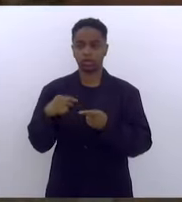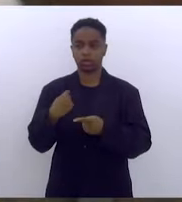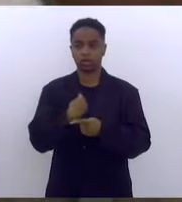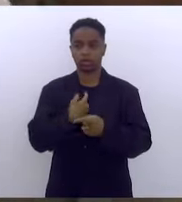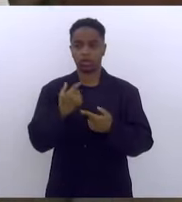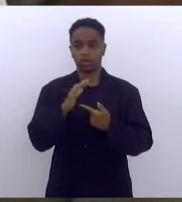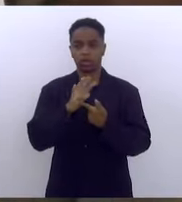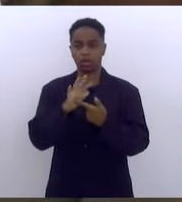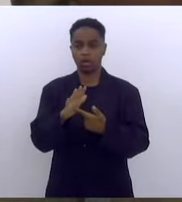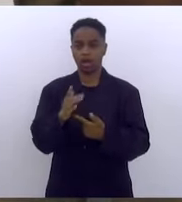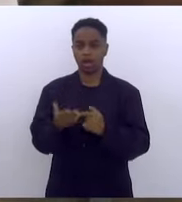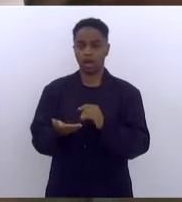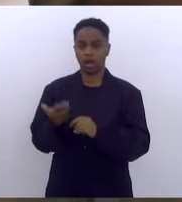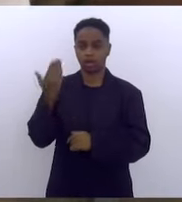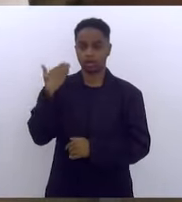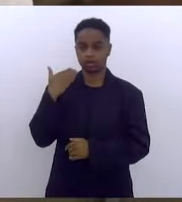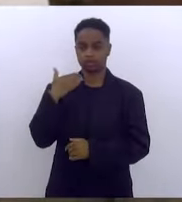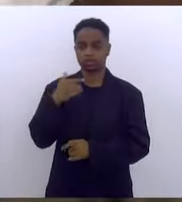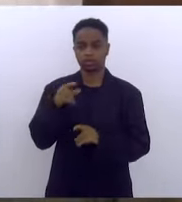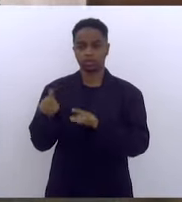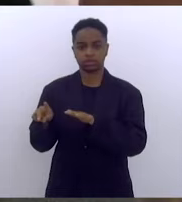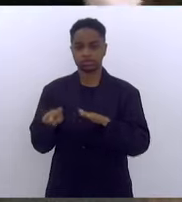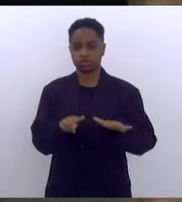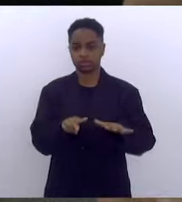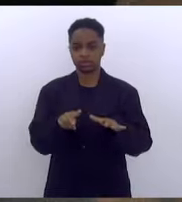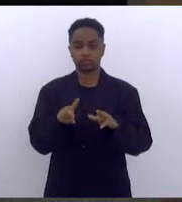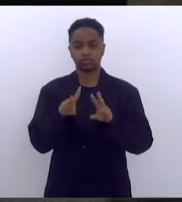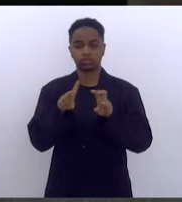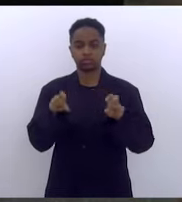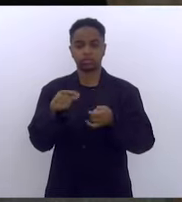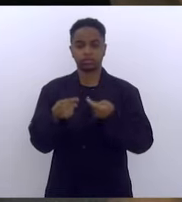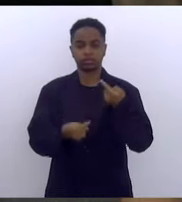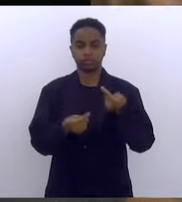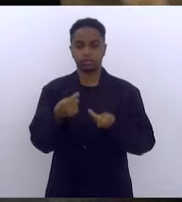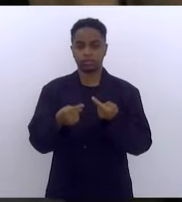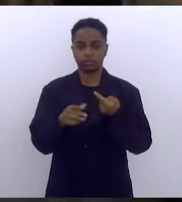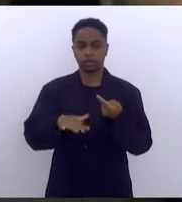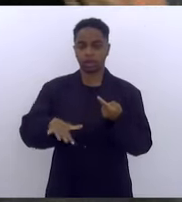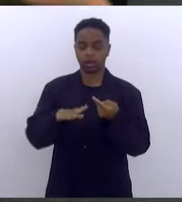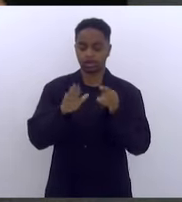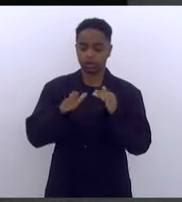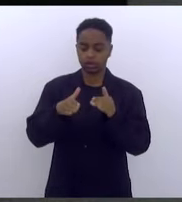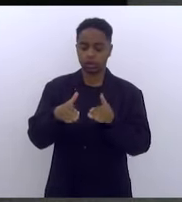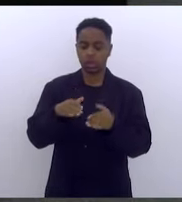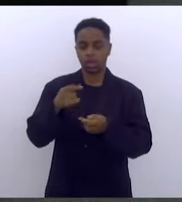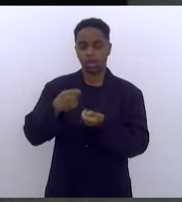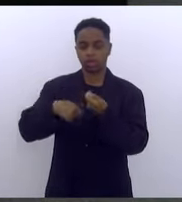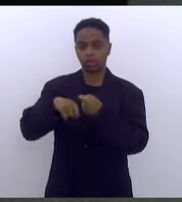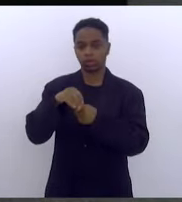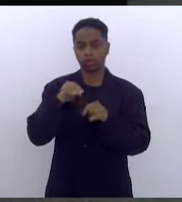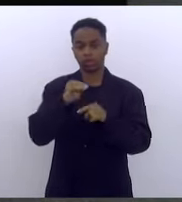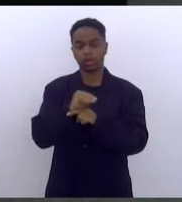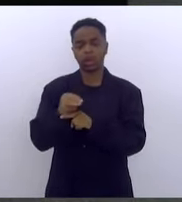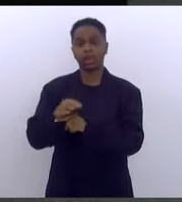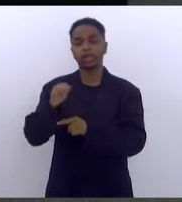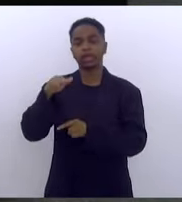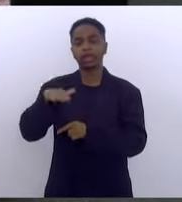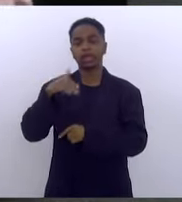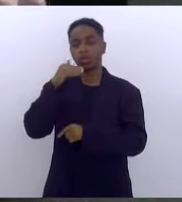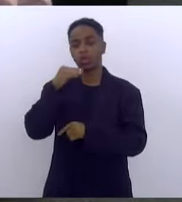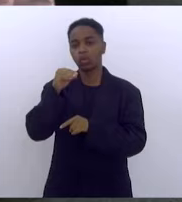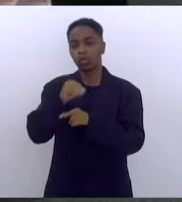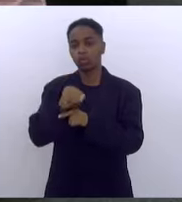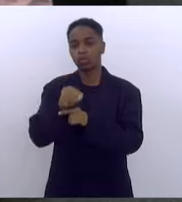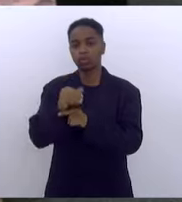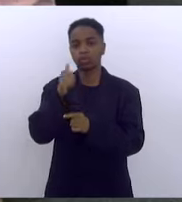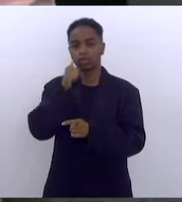aqui nas últimas semanas do debate com relação à economia de cuidado. Quem cuida de quem cuida. Inclusive, o deputado